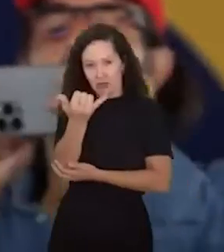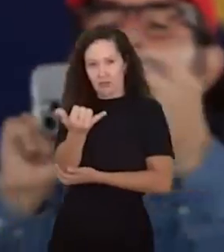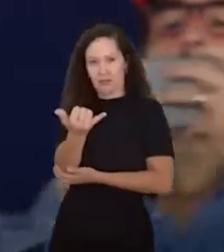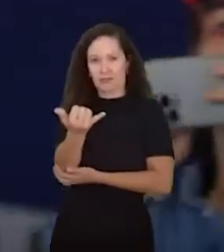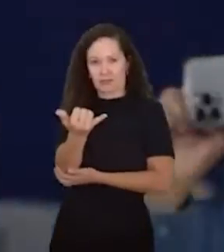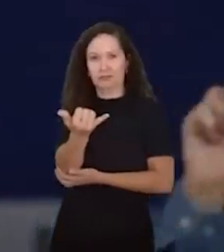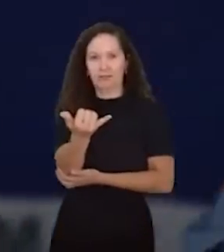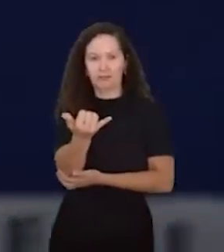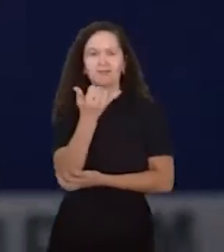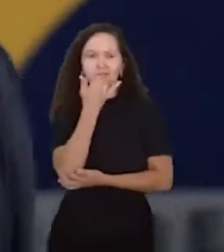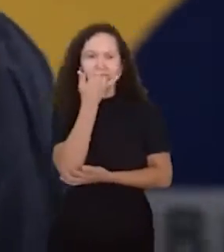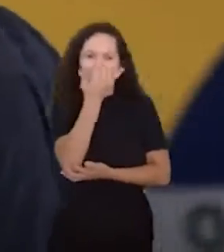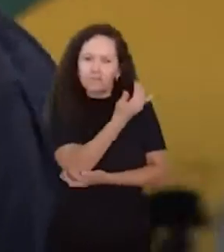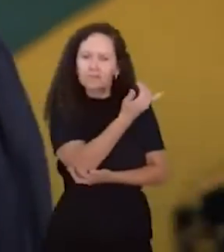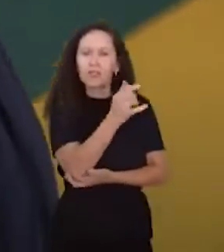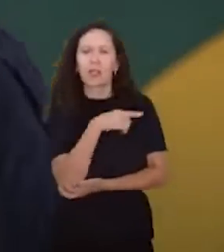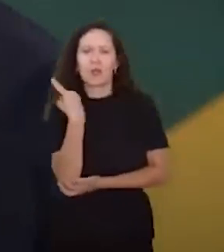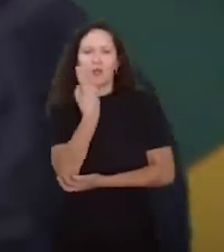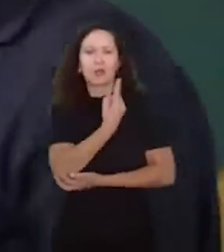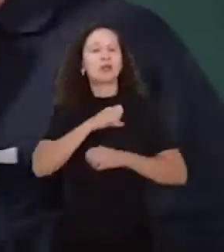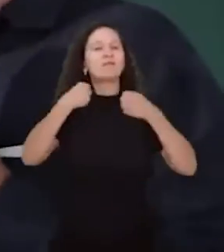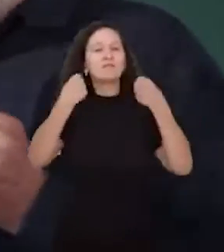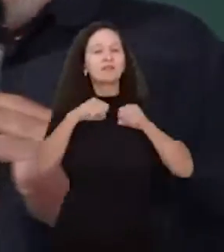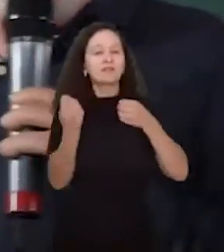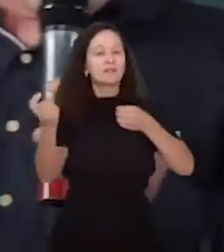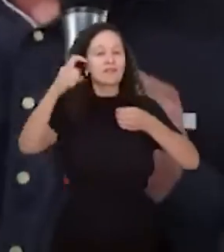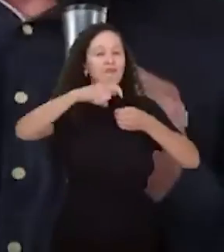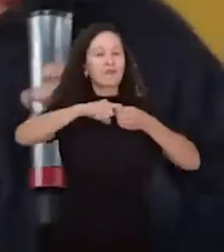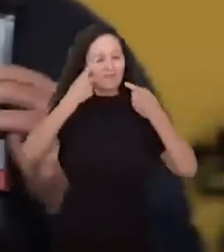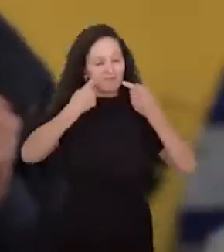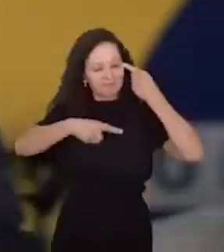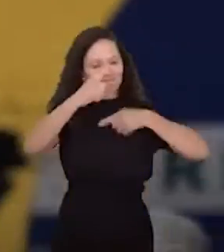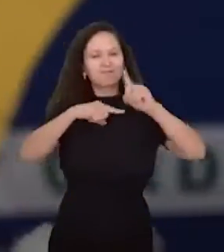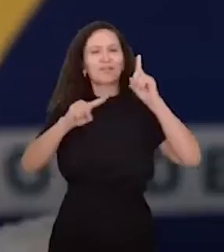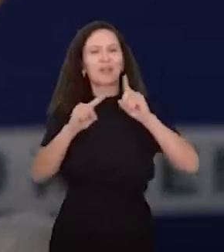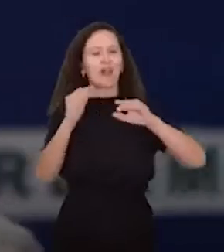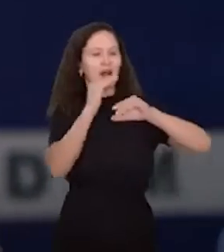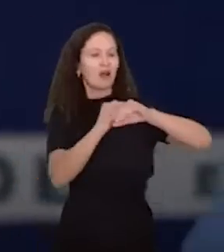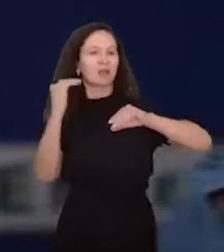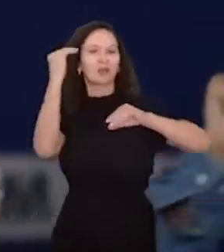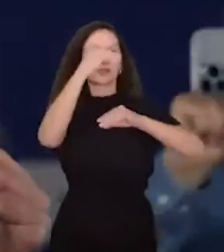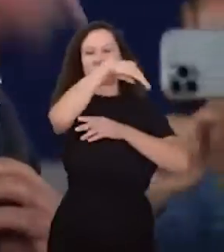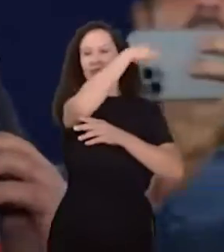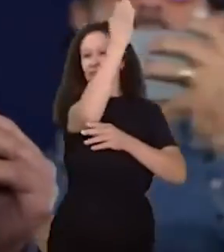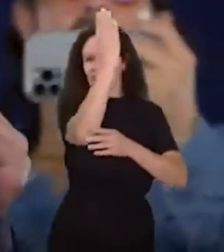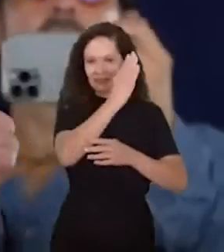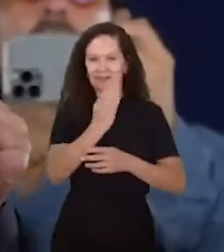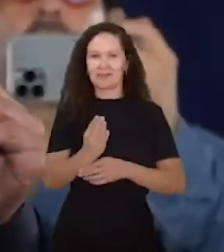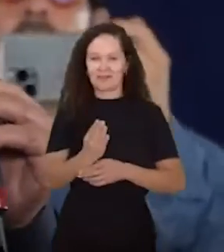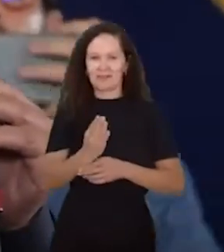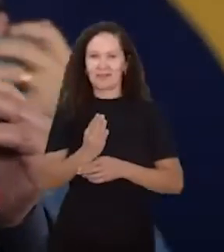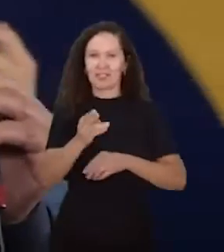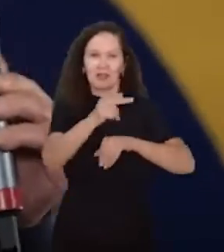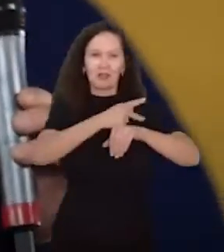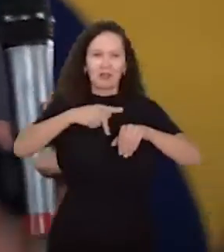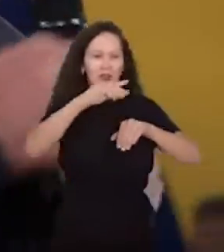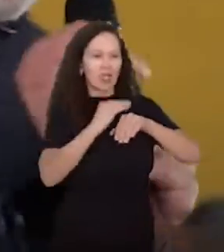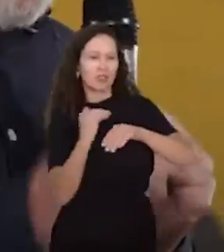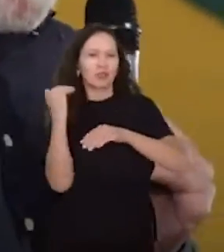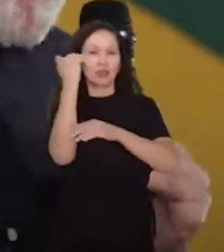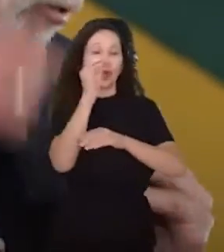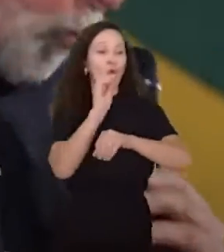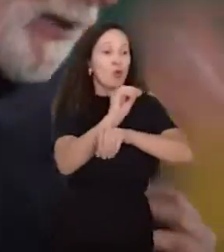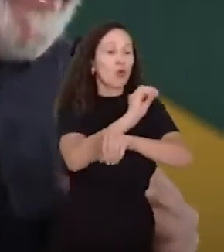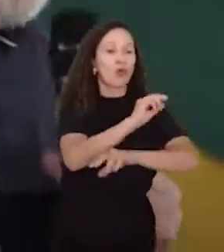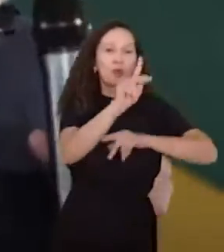nós precisamos recuperar a soberania brasileira. Um país soberano cuida do seu povo. Um